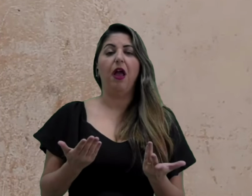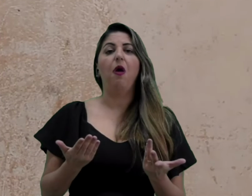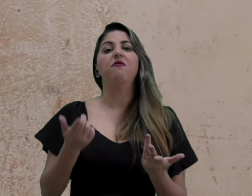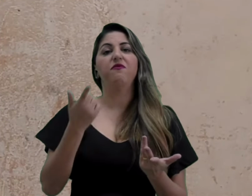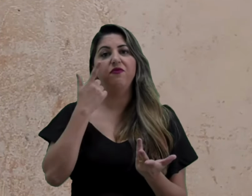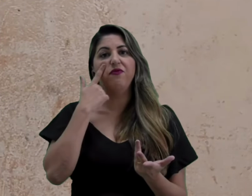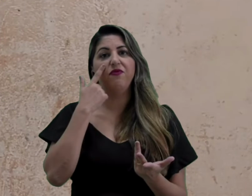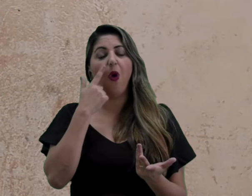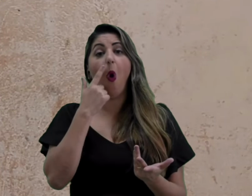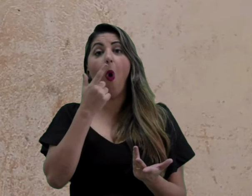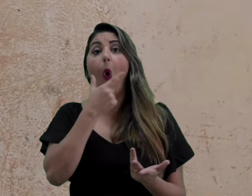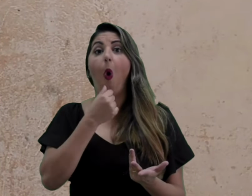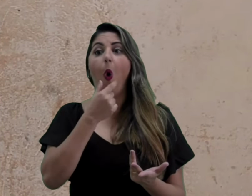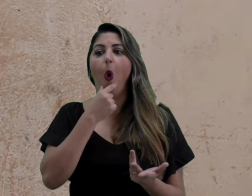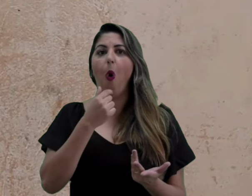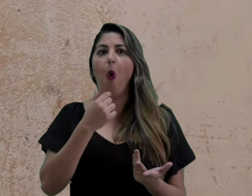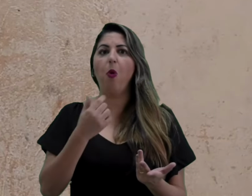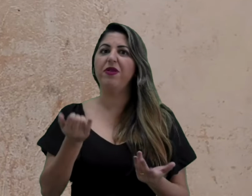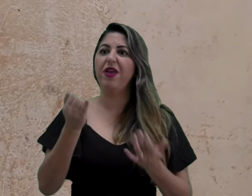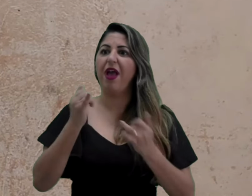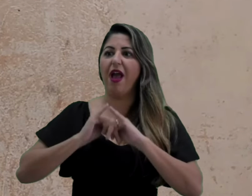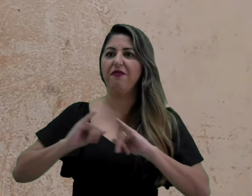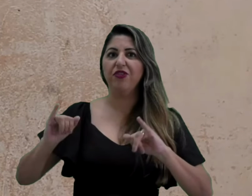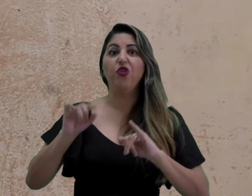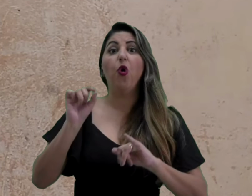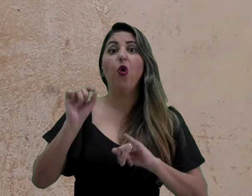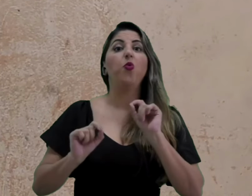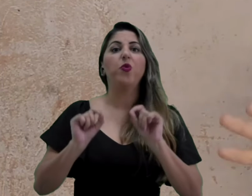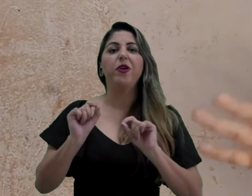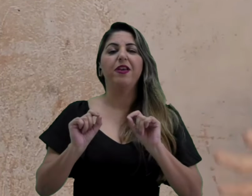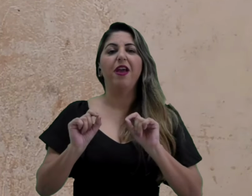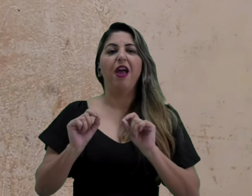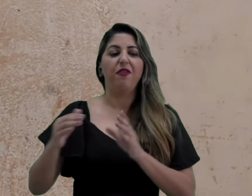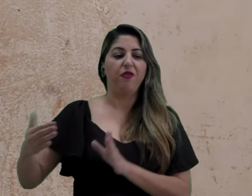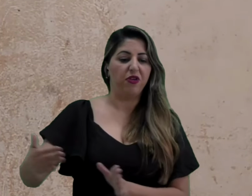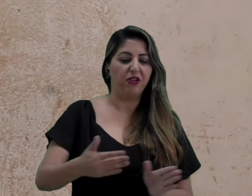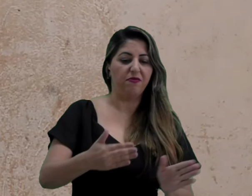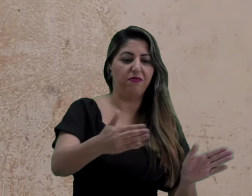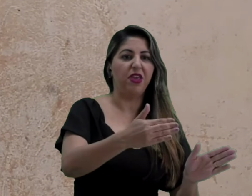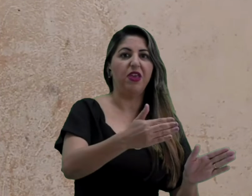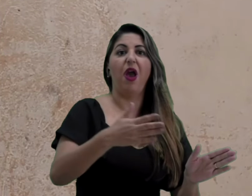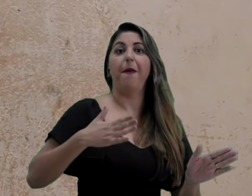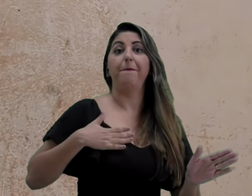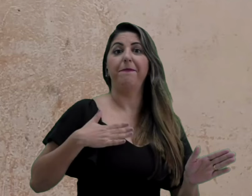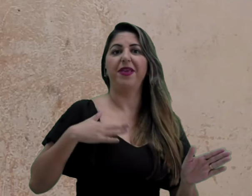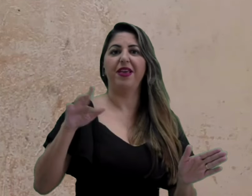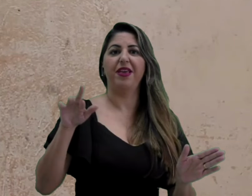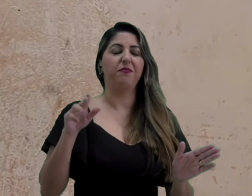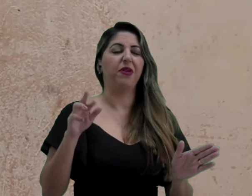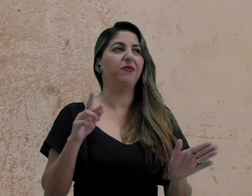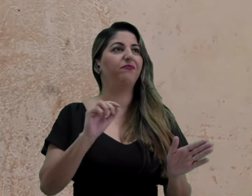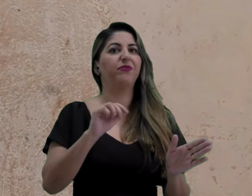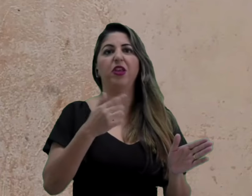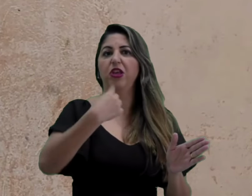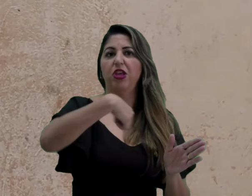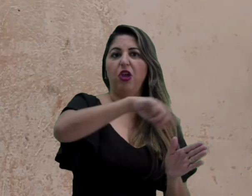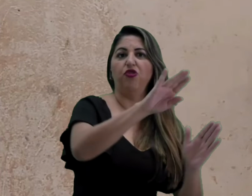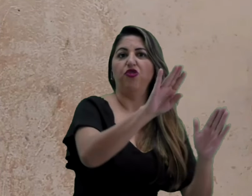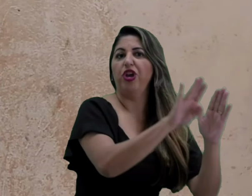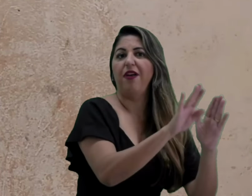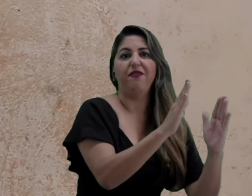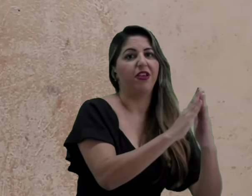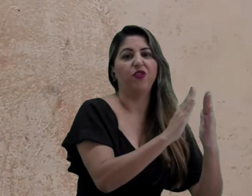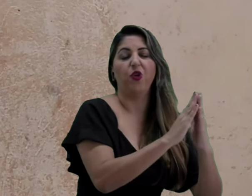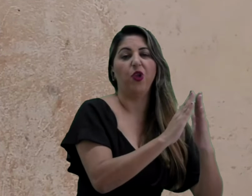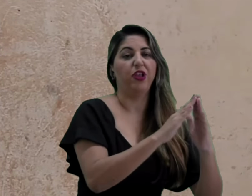roçado extremado com o caminho da escola. Ali, por perto, no meio dos arbustos, minha irmã ficava escorada, à pouca sombra de uma